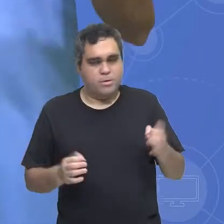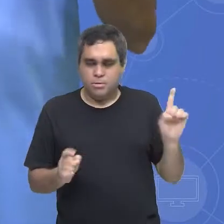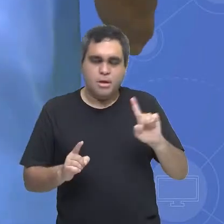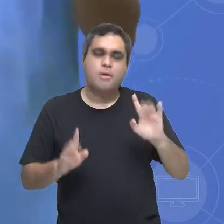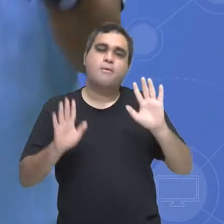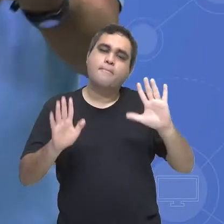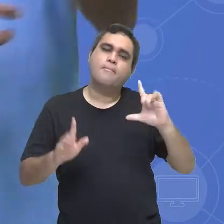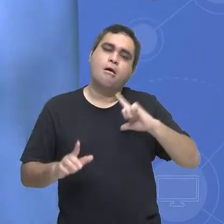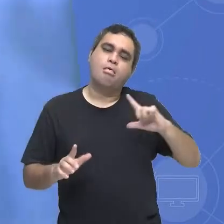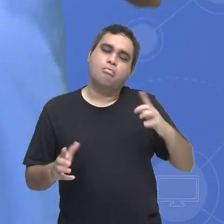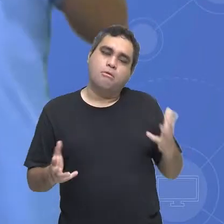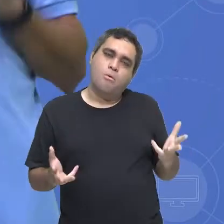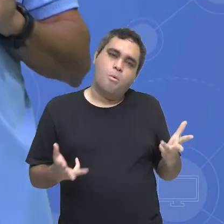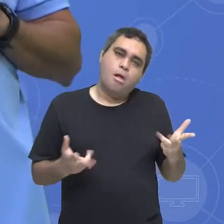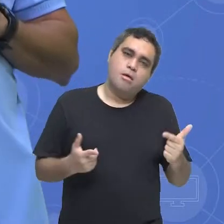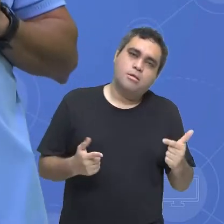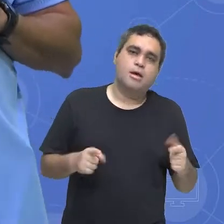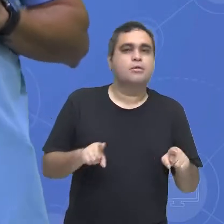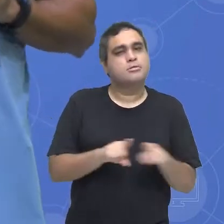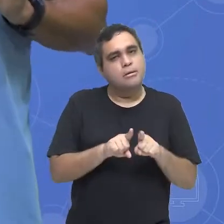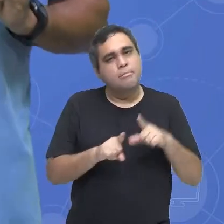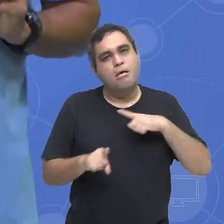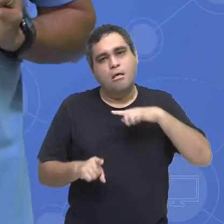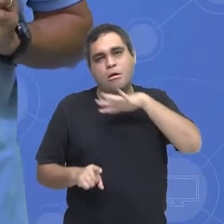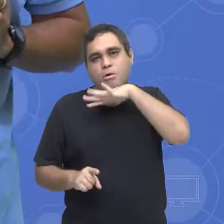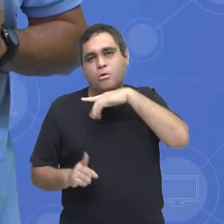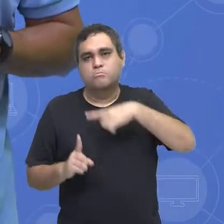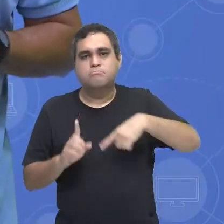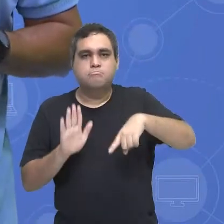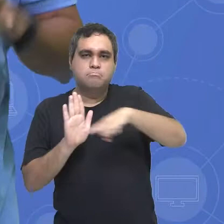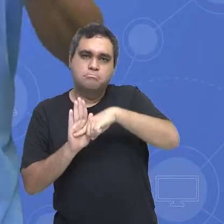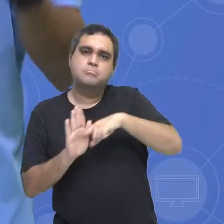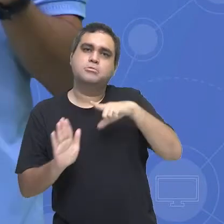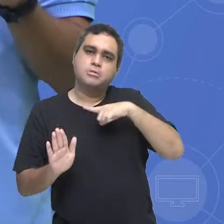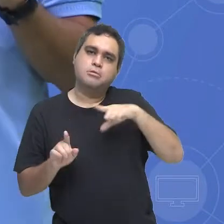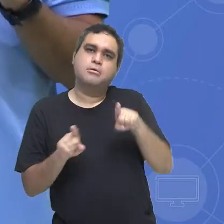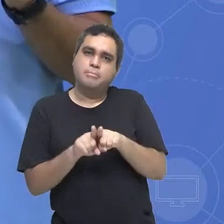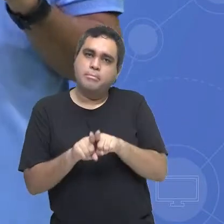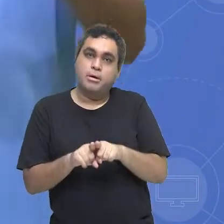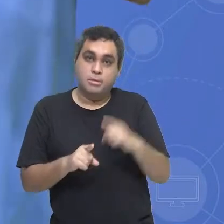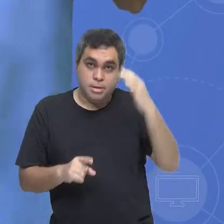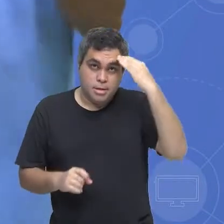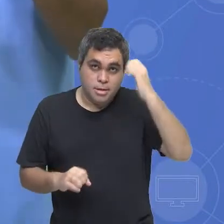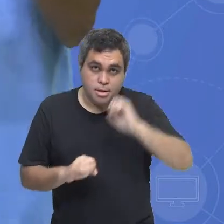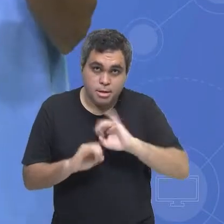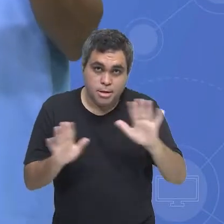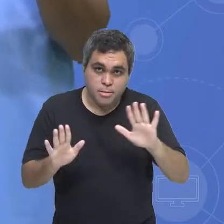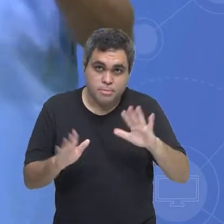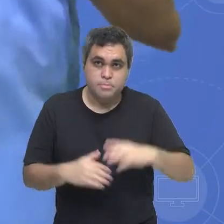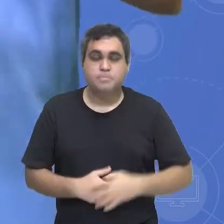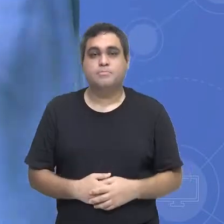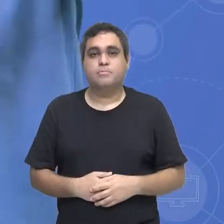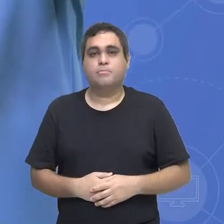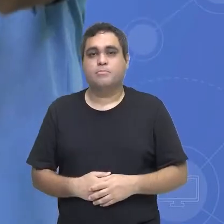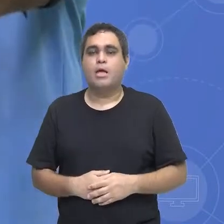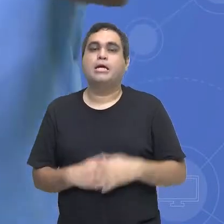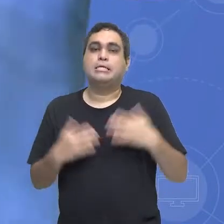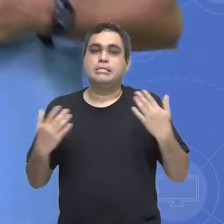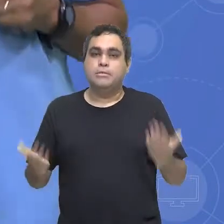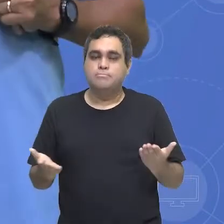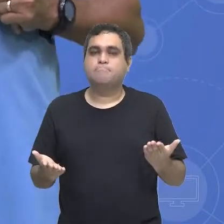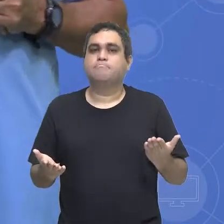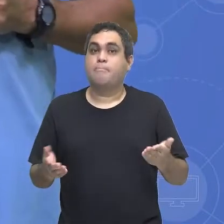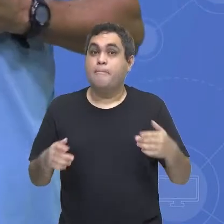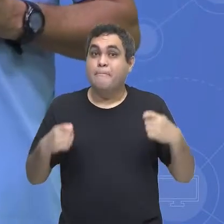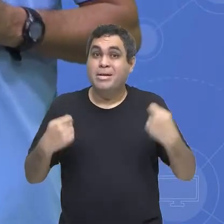que tem minhas qualidades, mas tem os meus defeitos também. Tá entendendo isso daí? Estão conseguindo me entender? Mas eu preciso ter uma